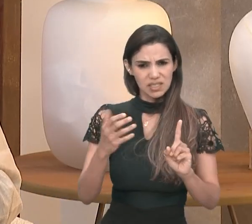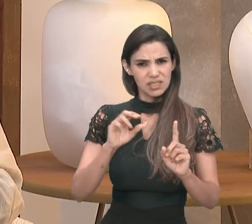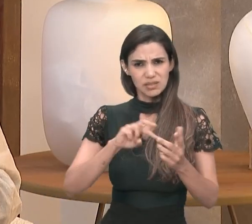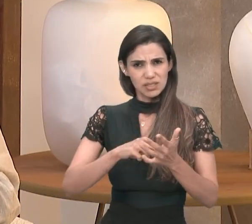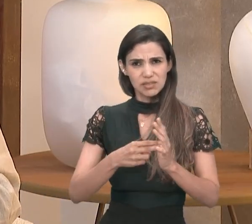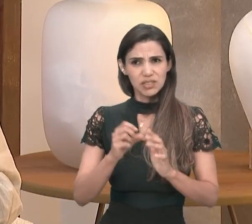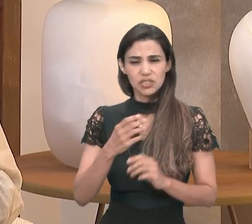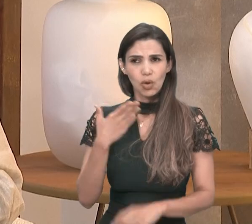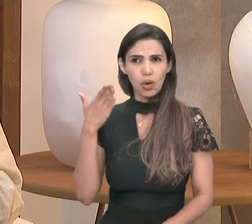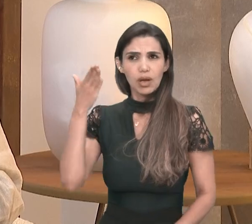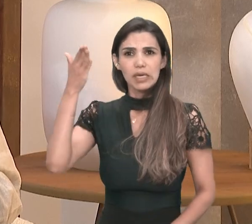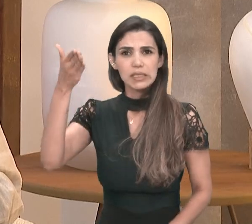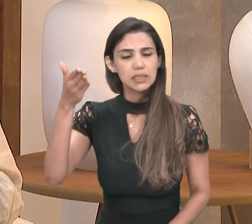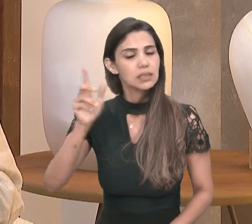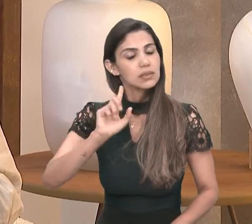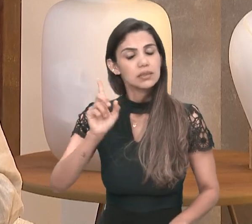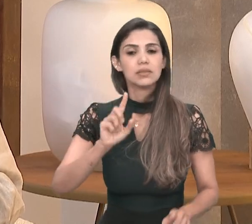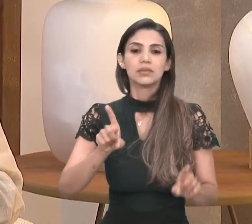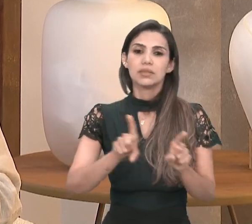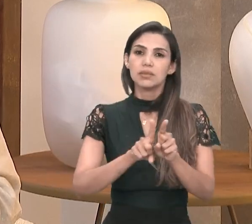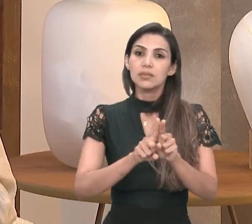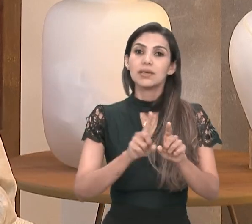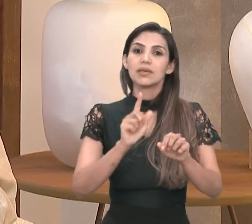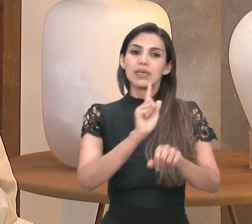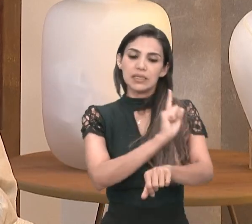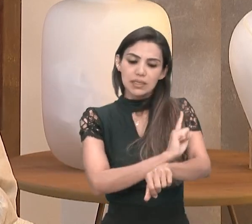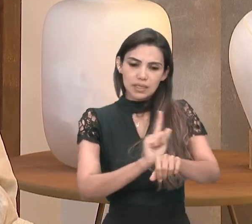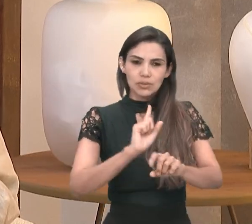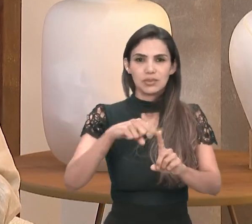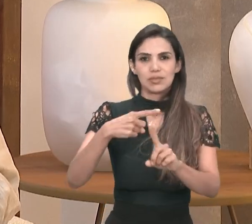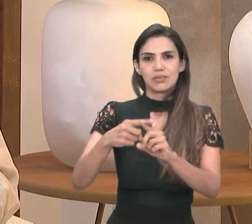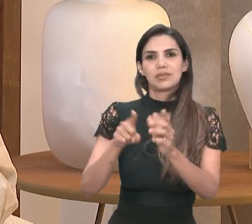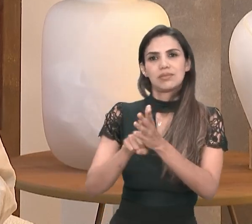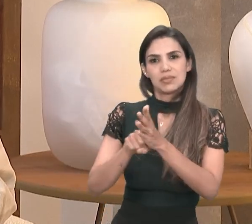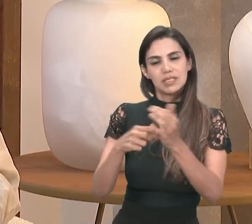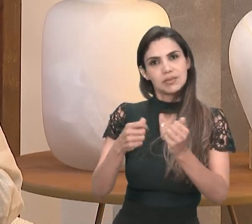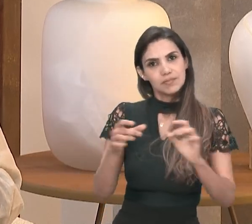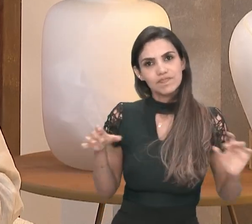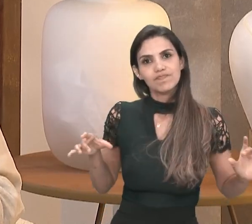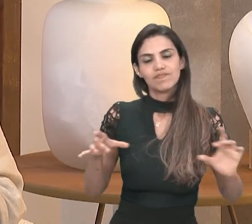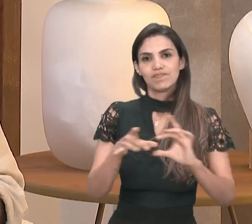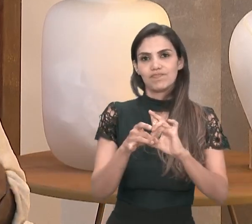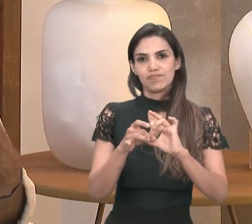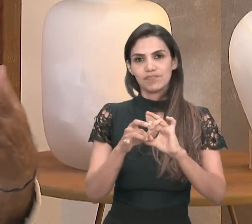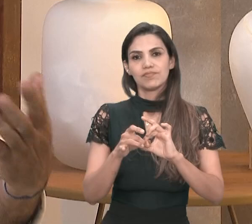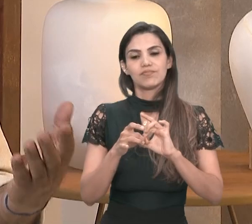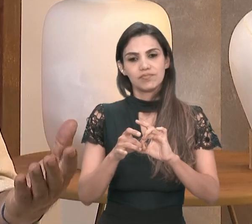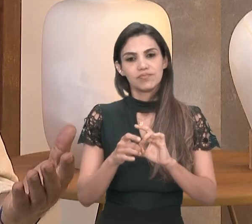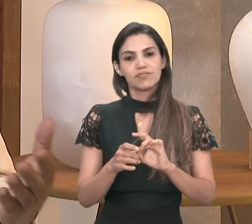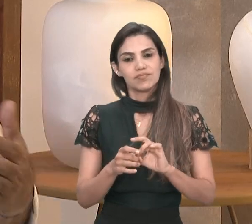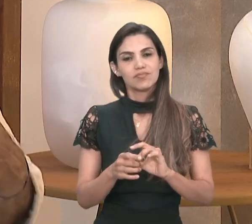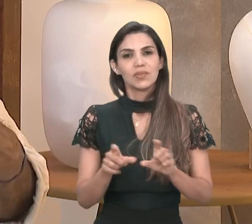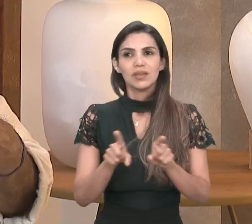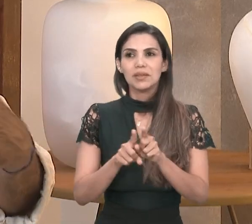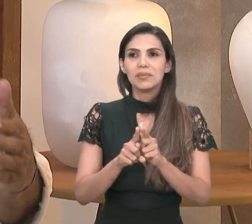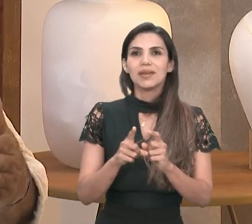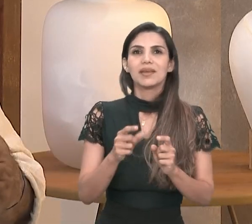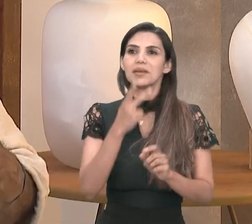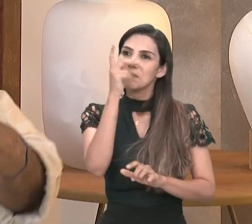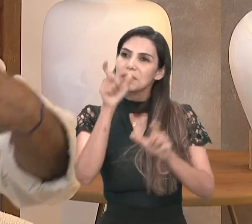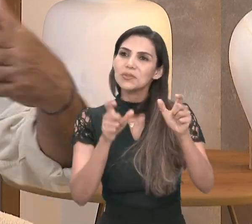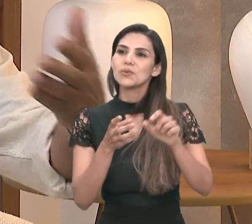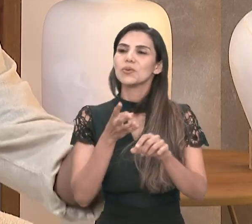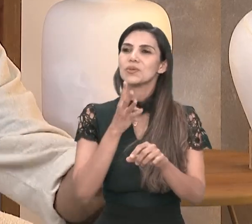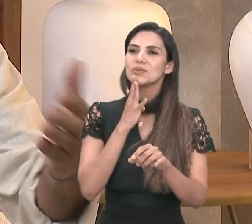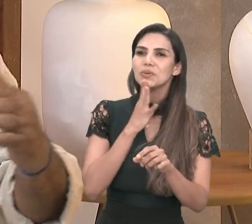campo onde a graduação e a pesquisa também se efetivam. E nesse sentido, a gente também costurou relações. Então, nós temos